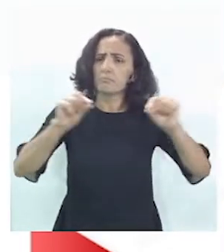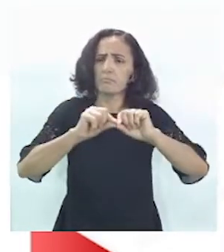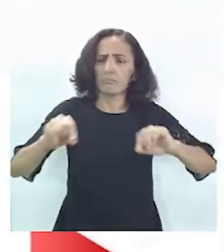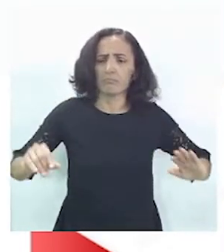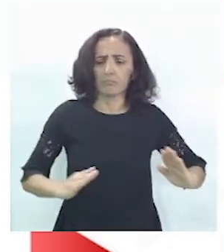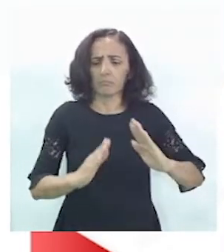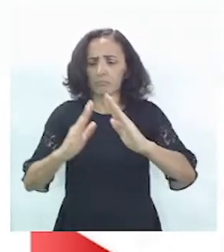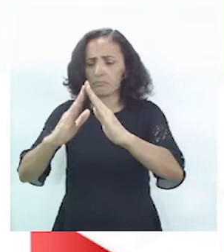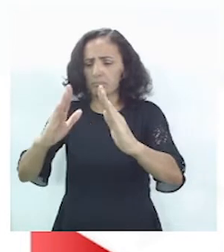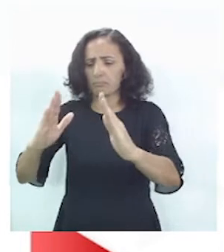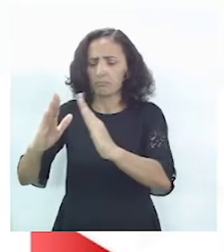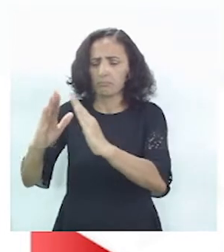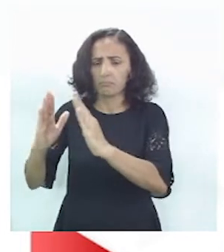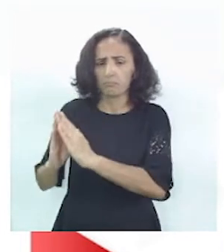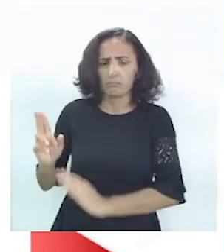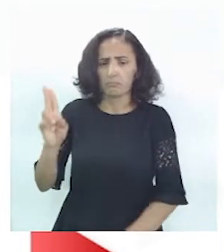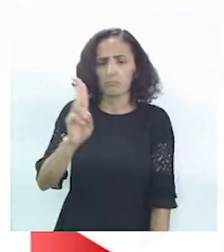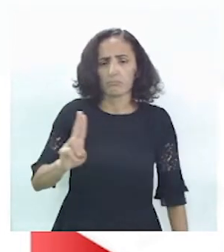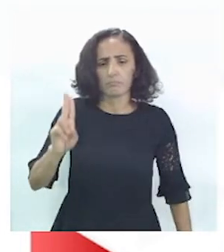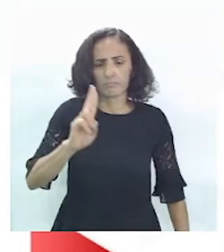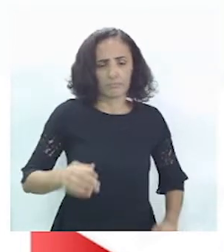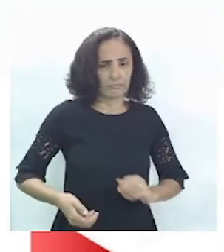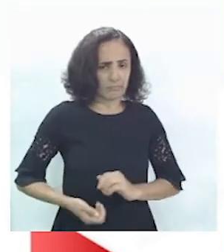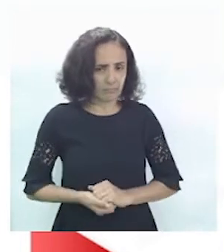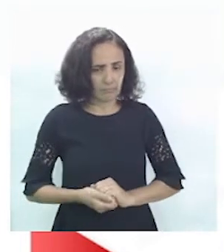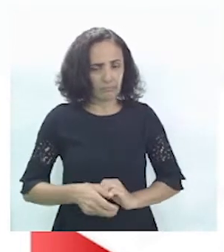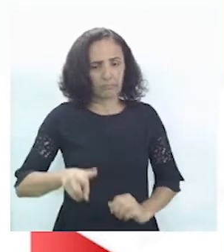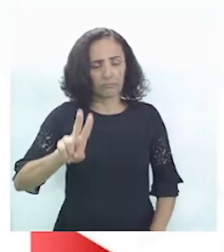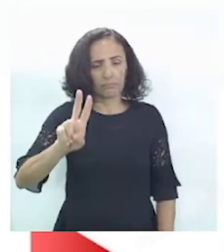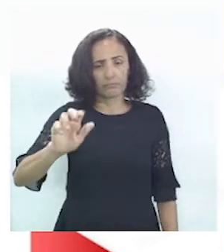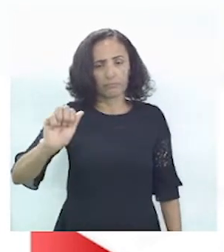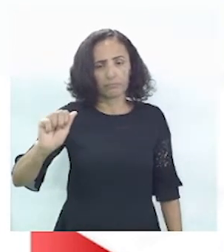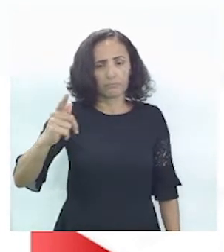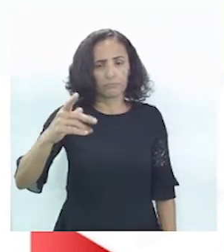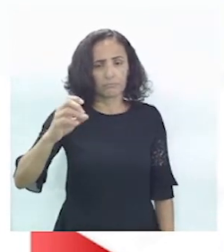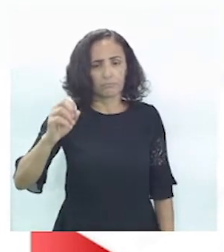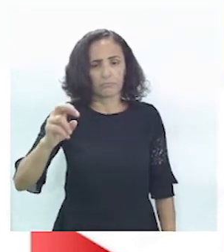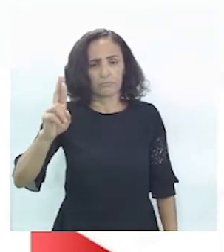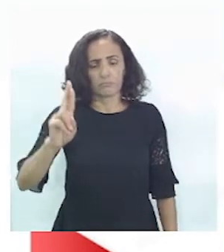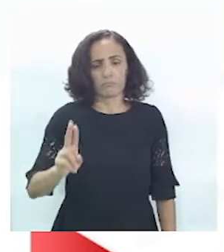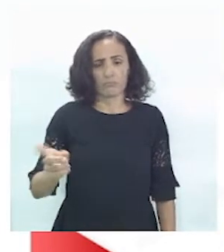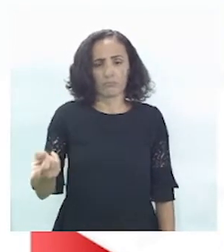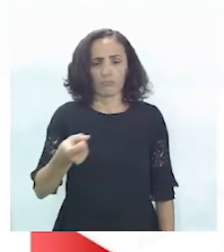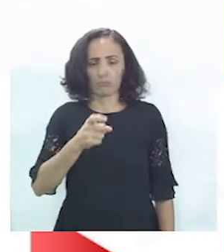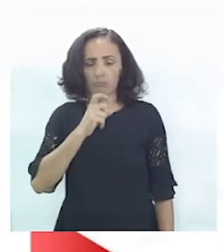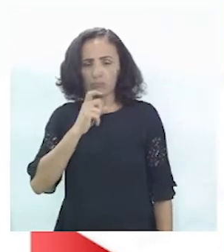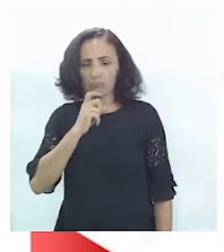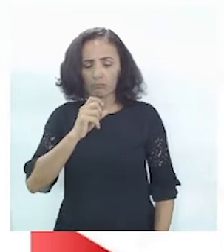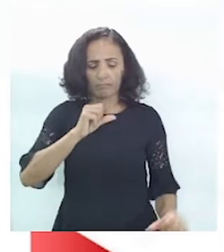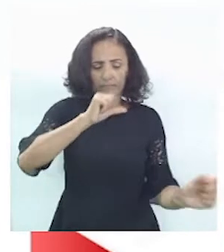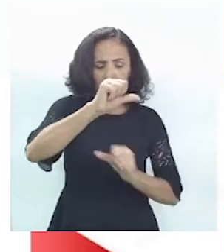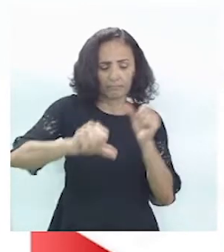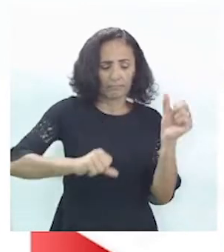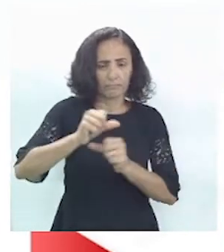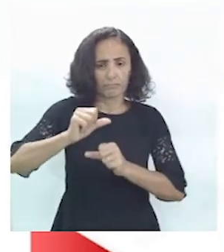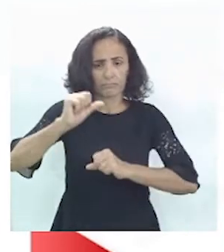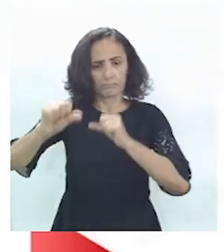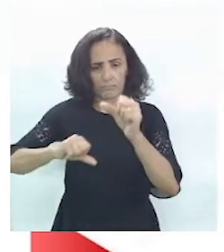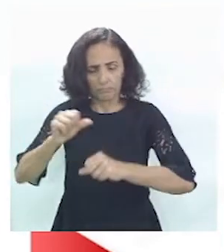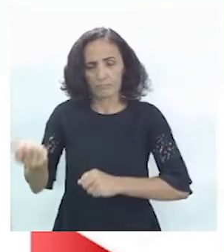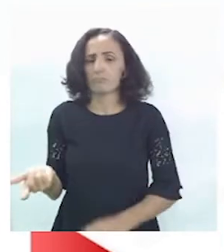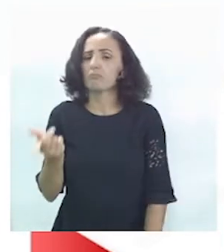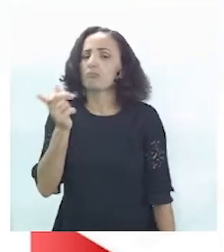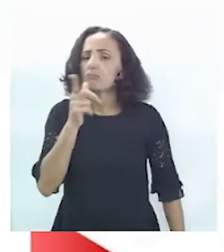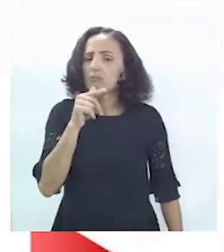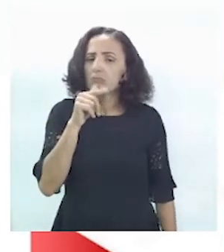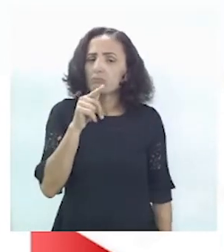de consumo. O vapor ele é resfriado em um condensador e convertido outra vez em água, que